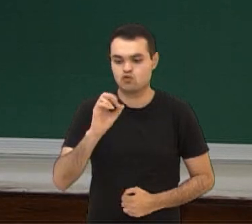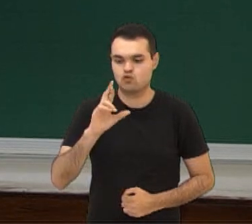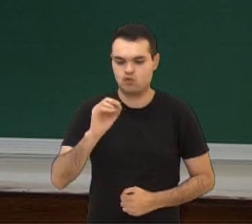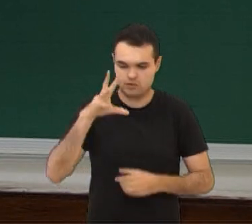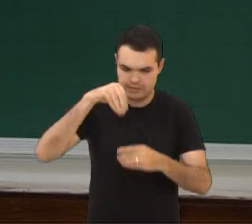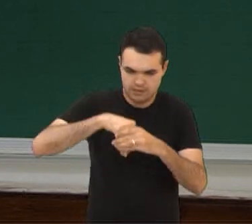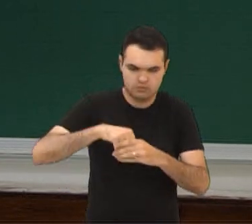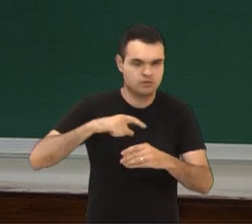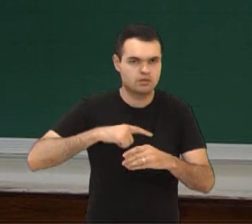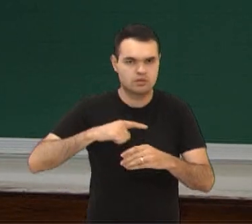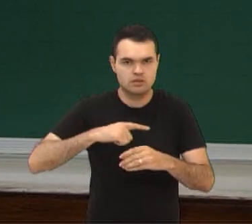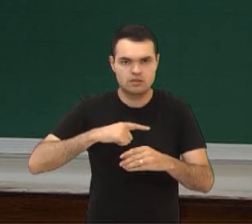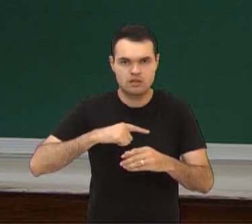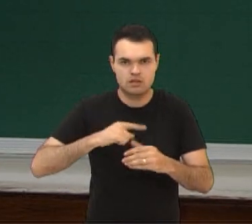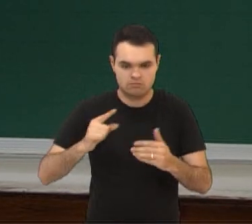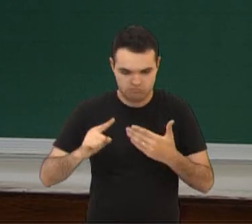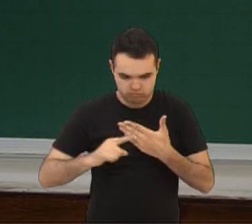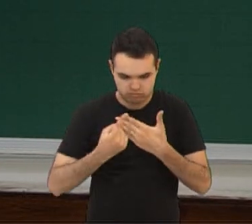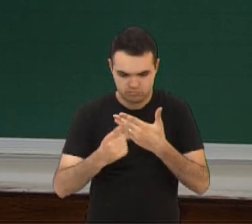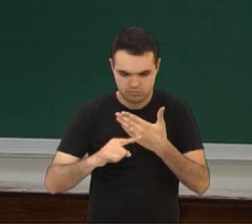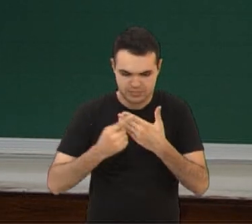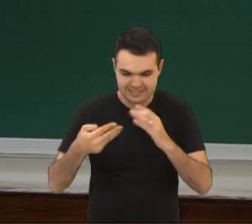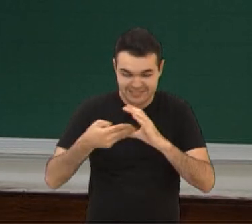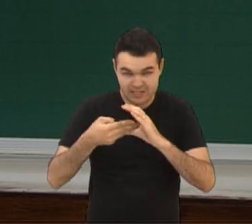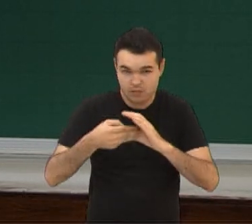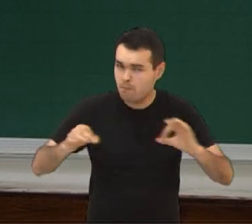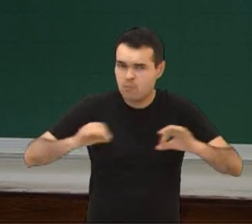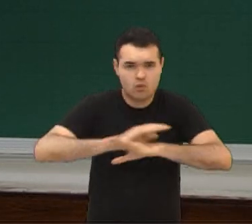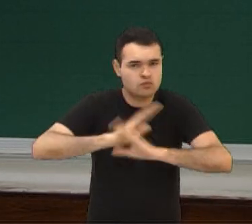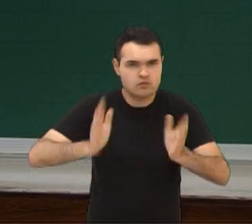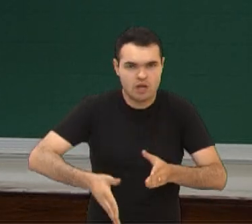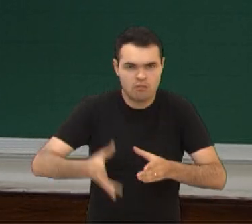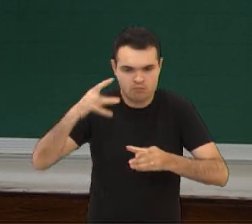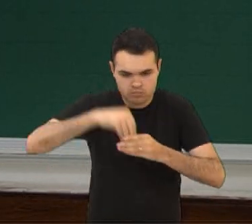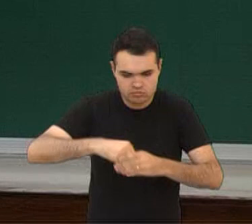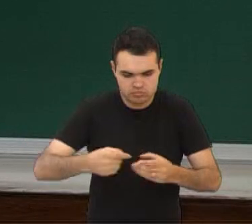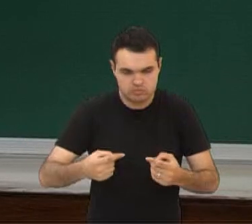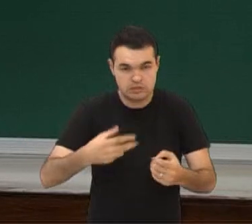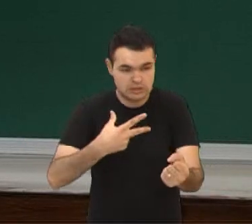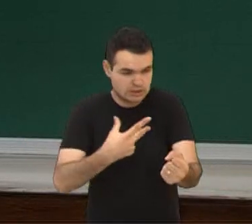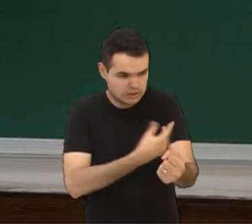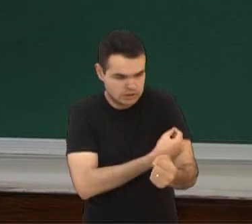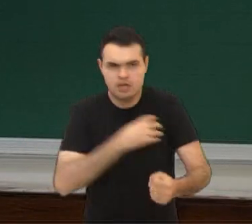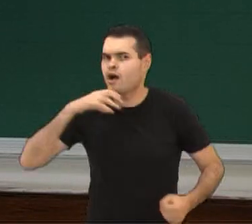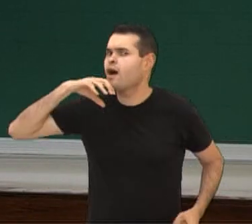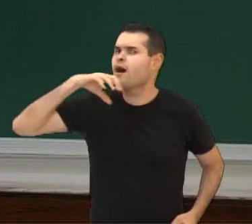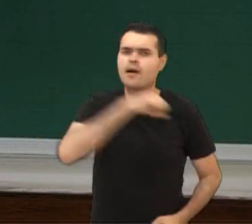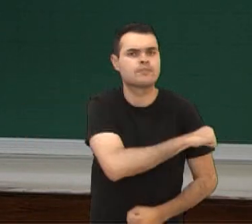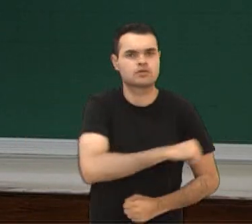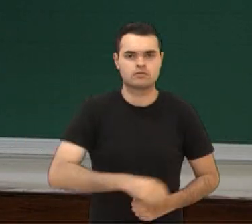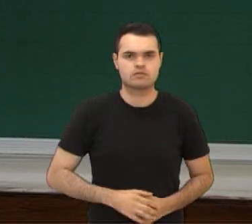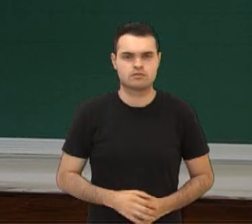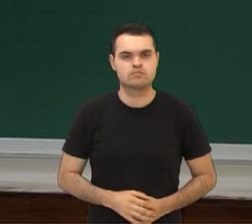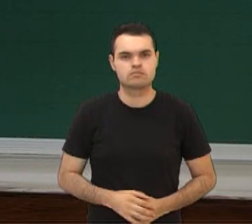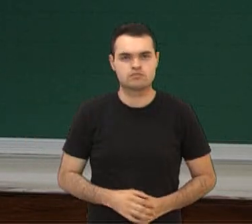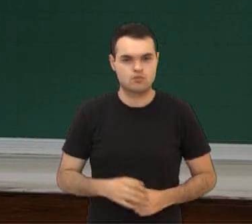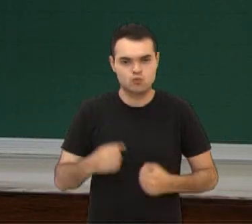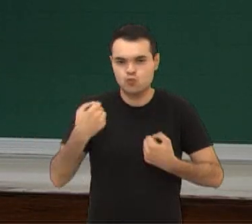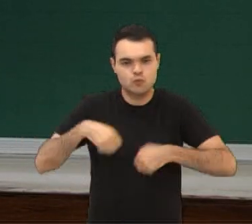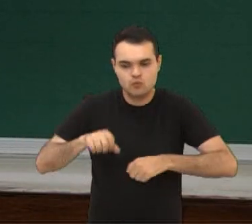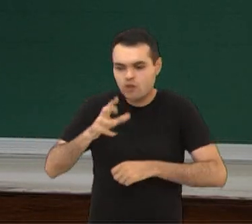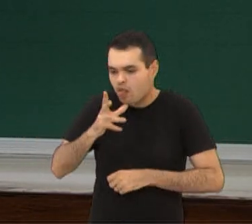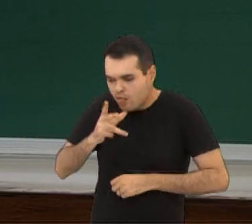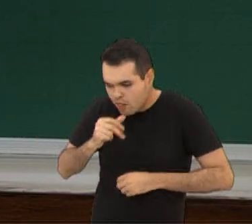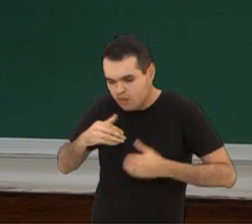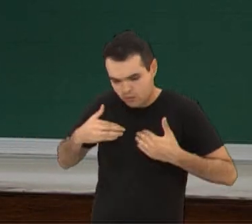prontos. Por quê? Porque se o anticorpo está pronto, ele reage mais rápido no corpo. Não espera o teu corpo produzir o anticorpo. E